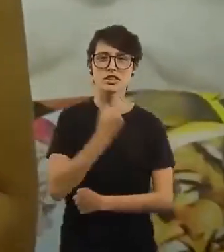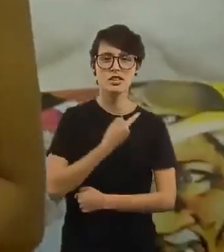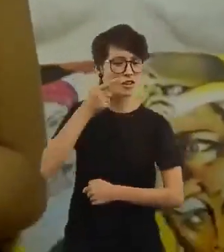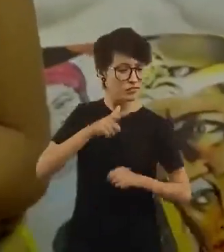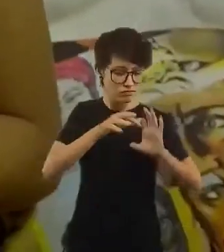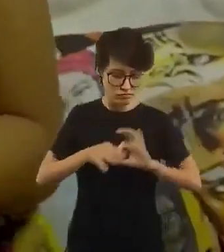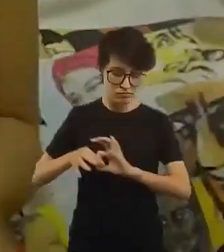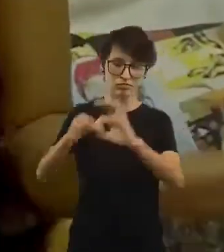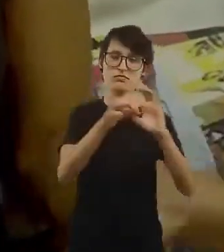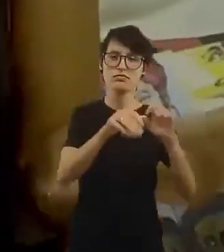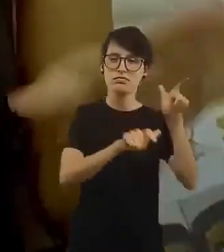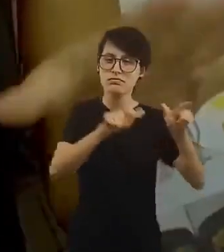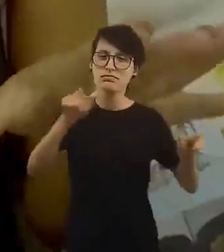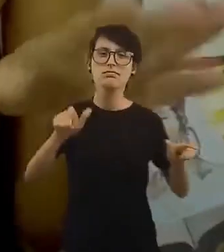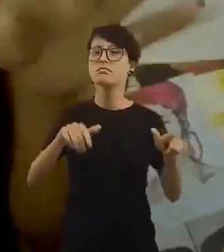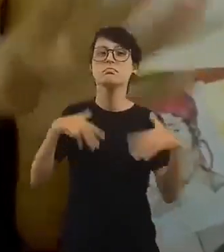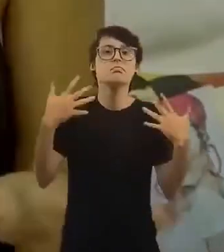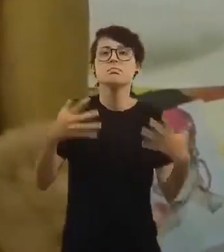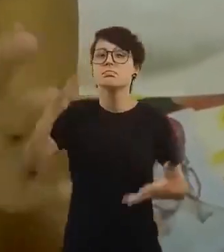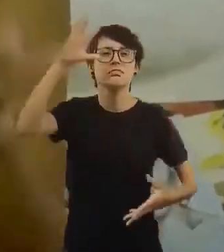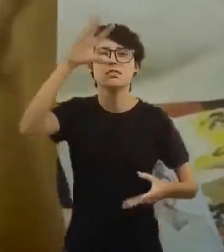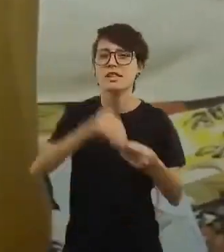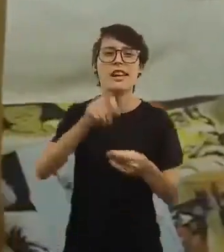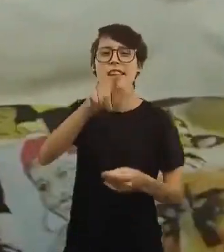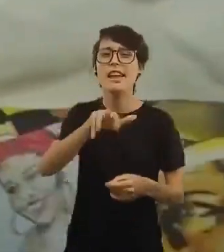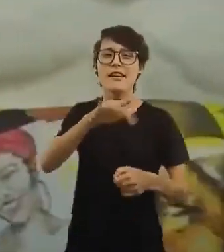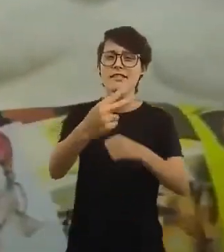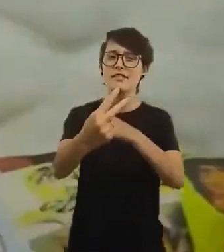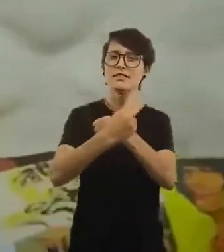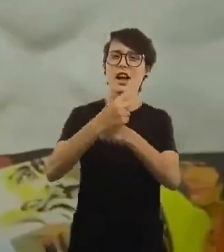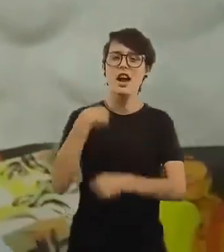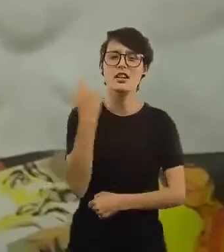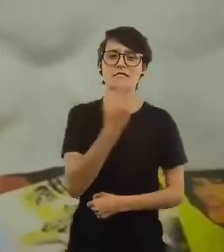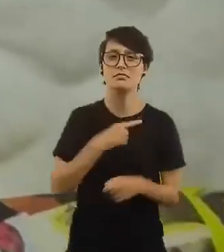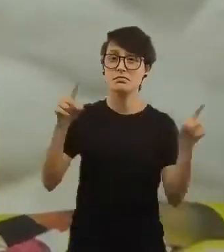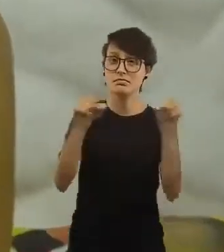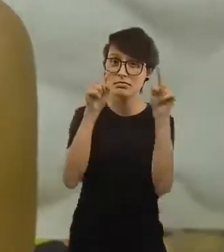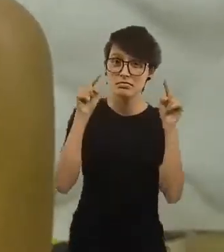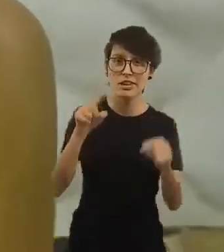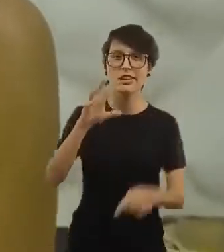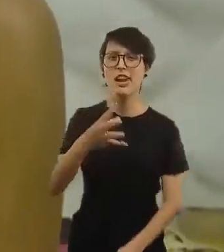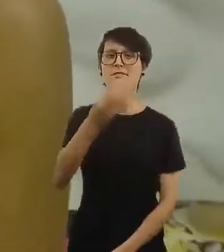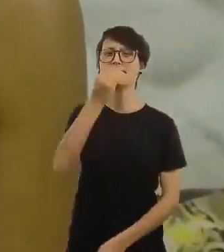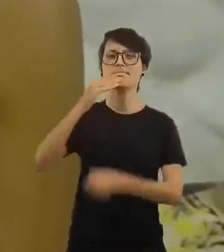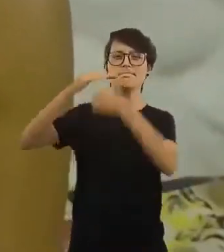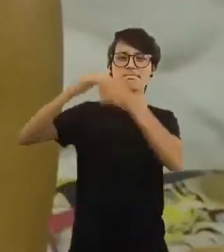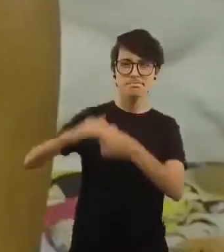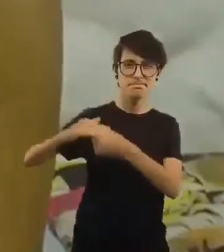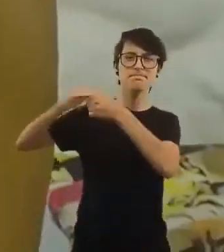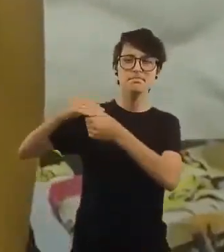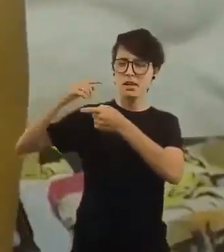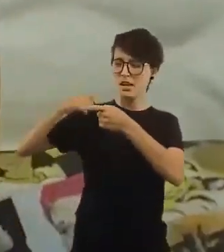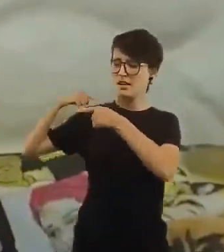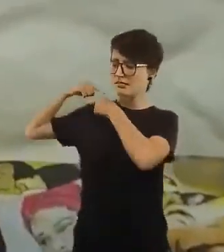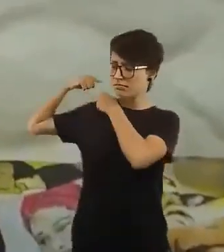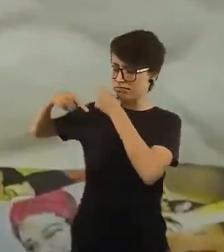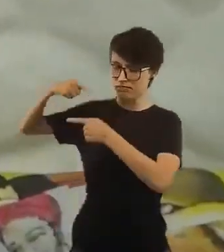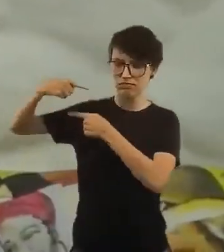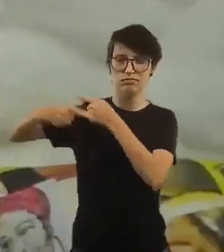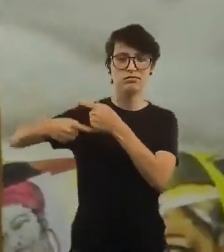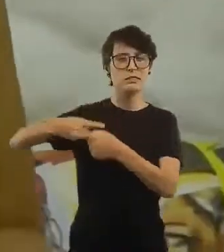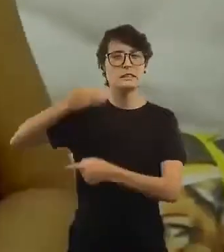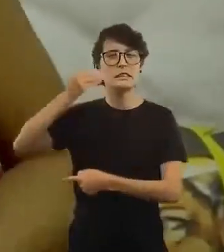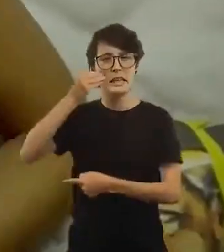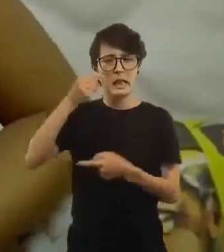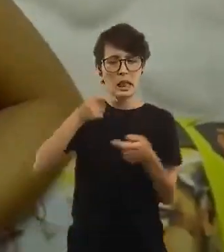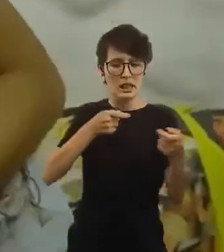no final, quem cuida da gente? Quem calou meu ancestral? Tem um plano muito